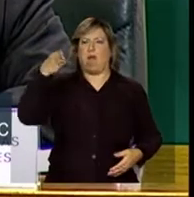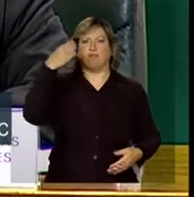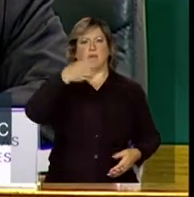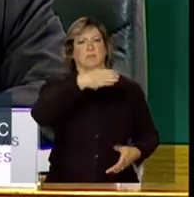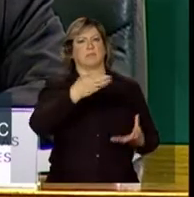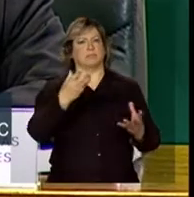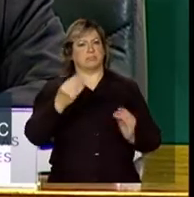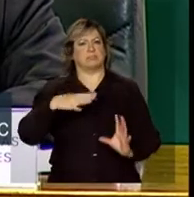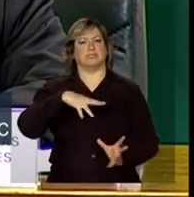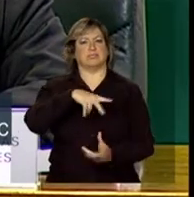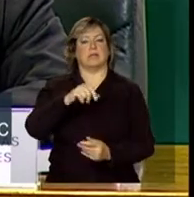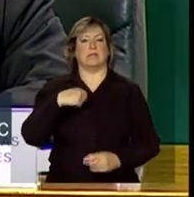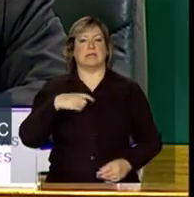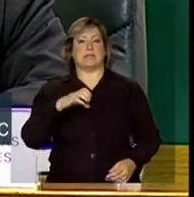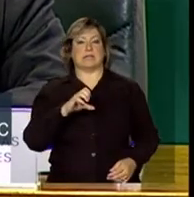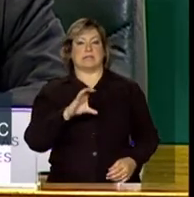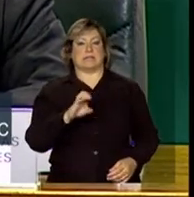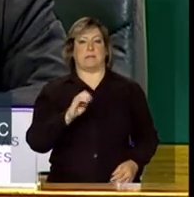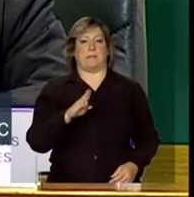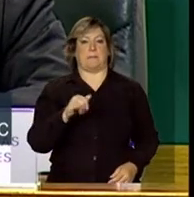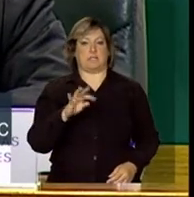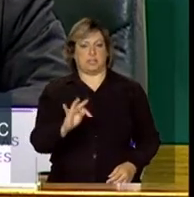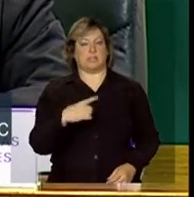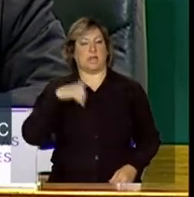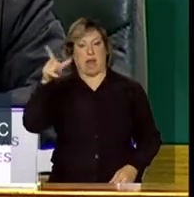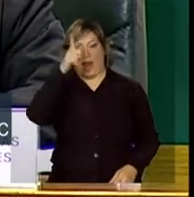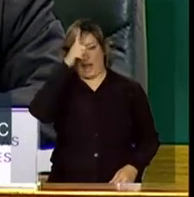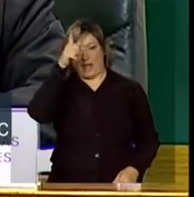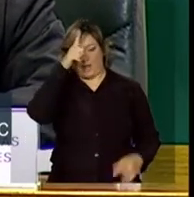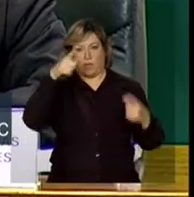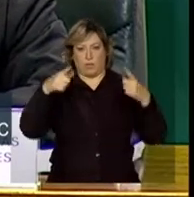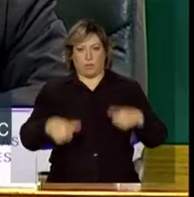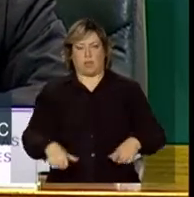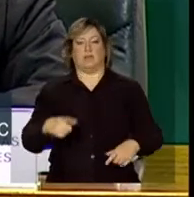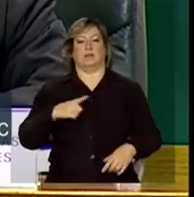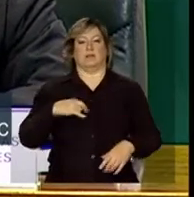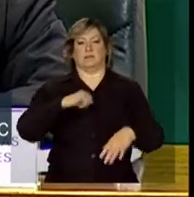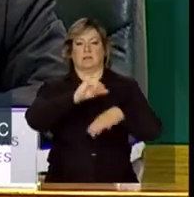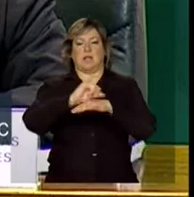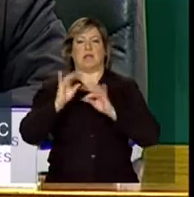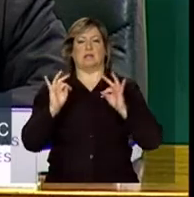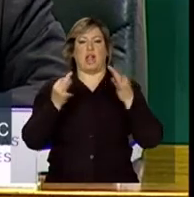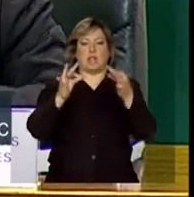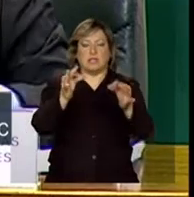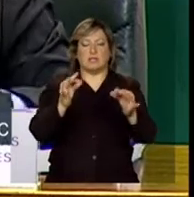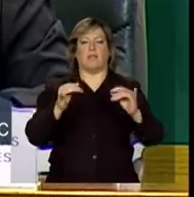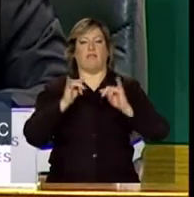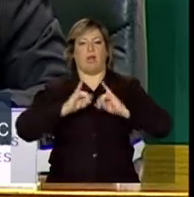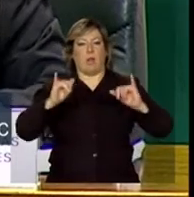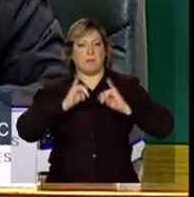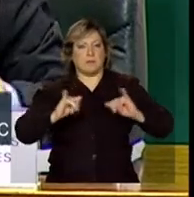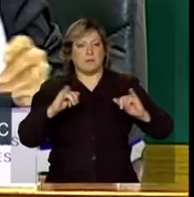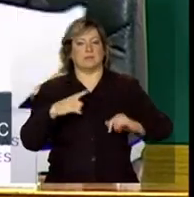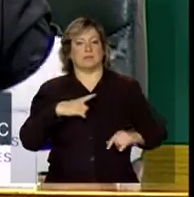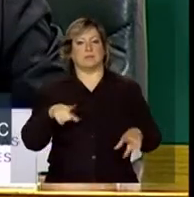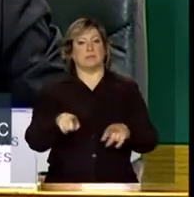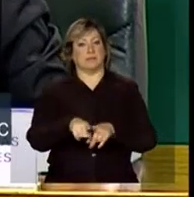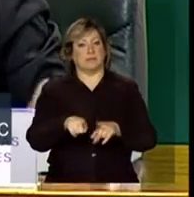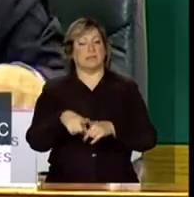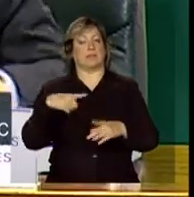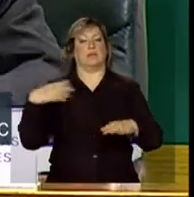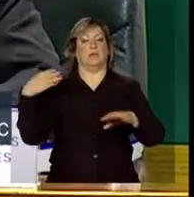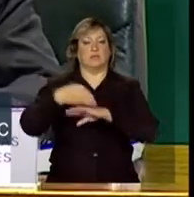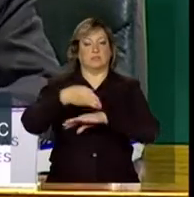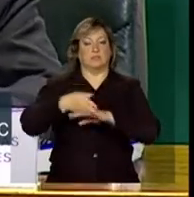relevância tais como a sebit na Alemanha uma feira de Tecnologia da Informação como se hoje sabe contou com a participação